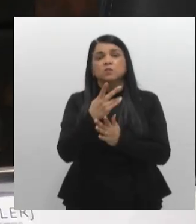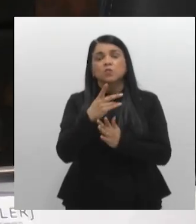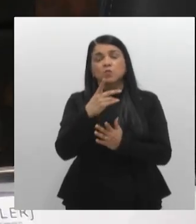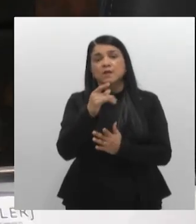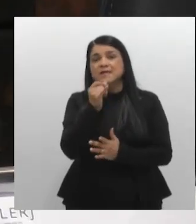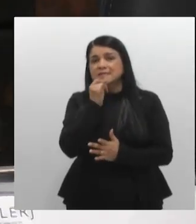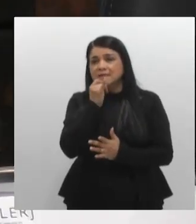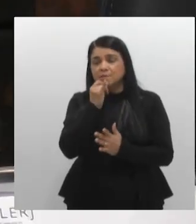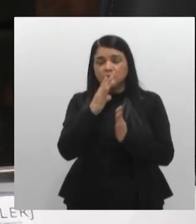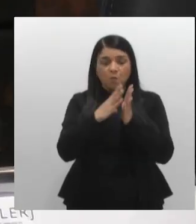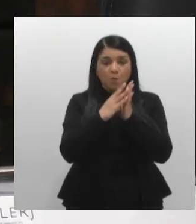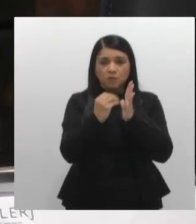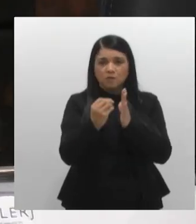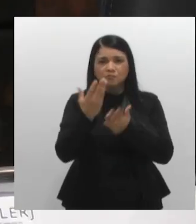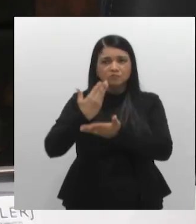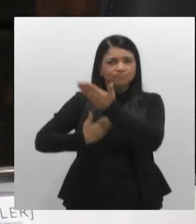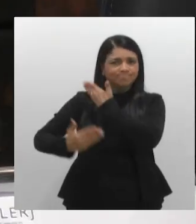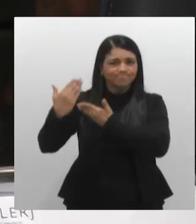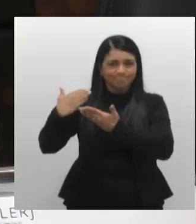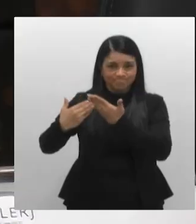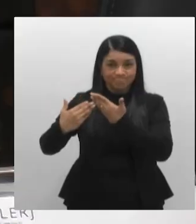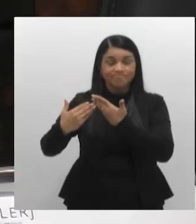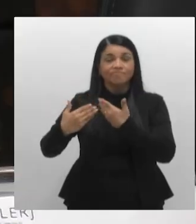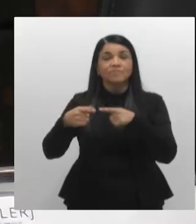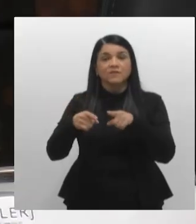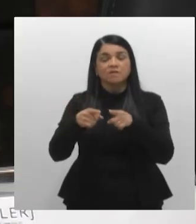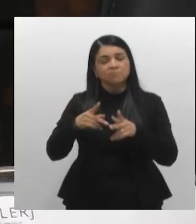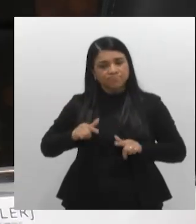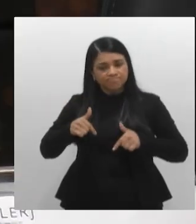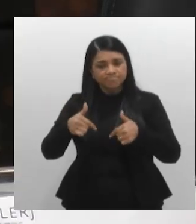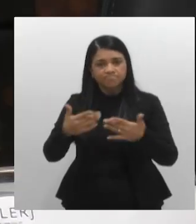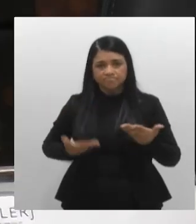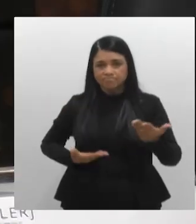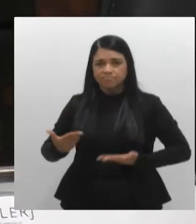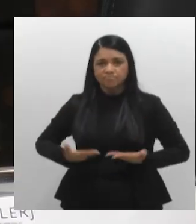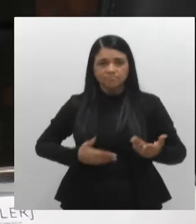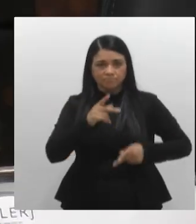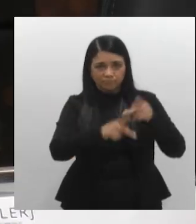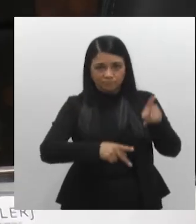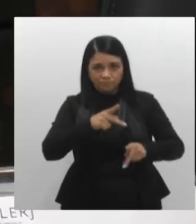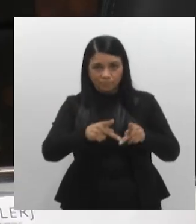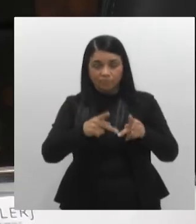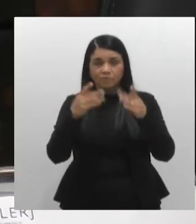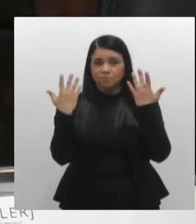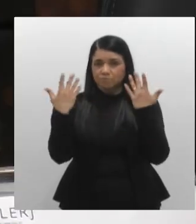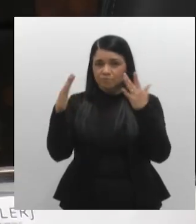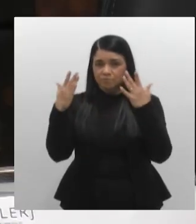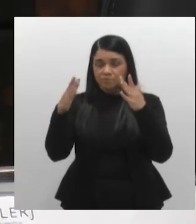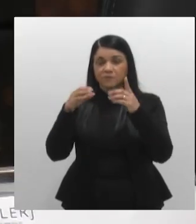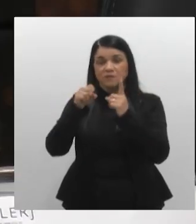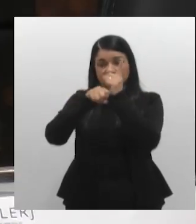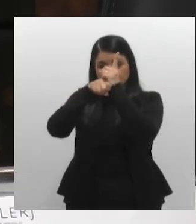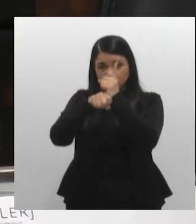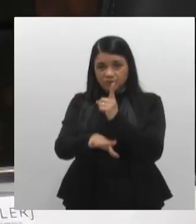antecederam, continuar unidos na missão de servir ao próximo. Parabenizo a Diocese do Rio de Janeiro pela